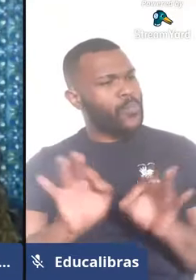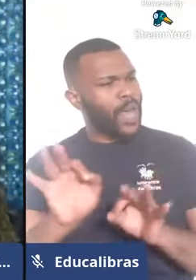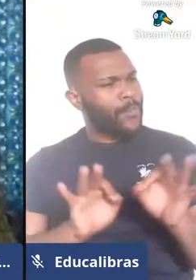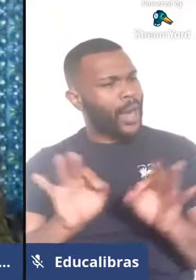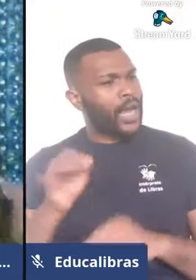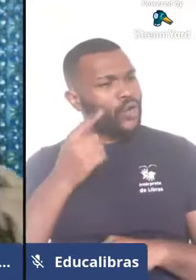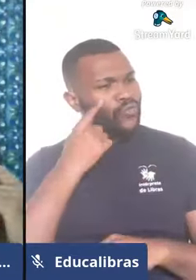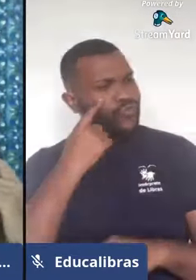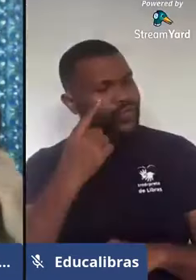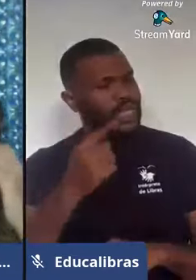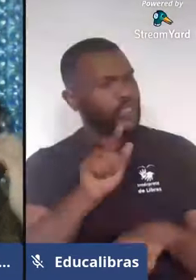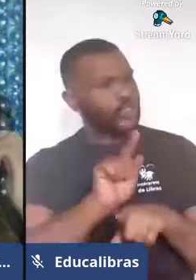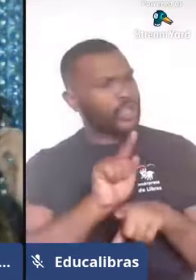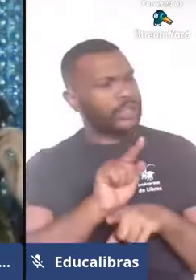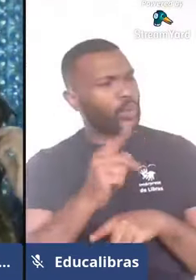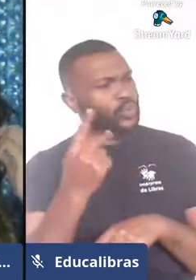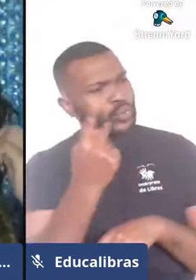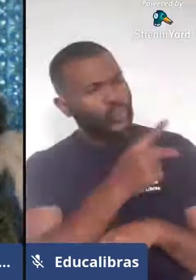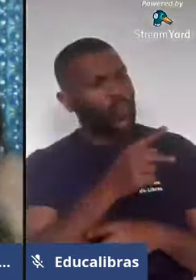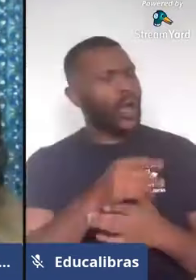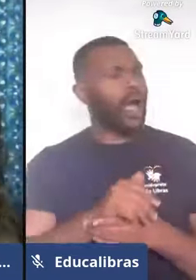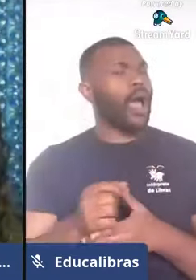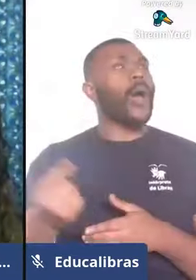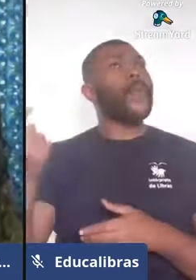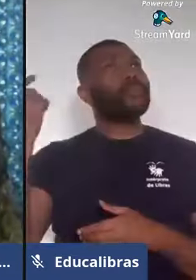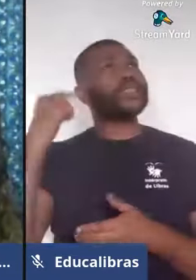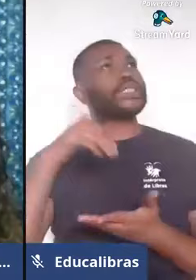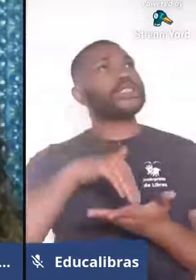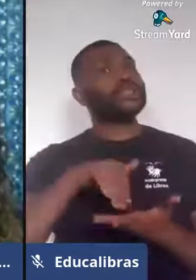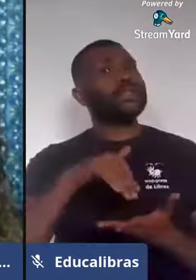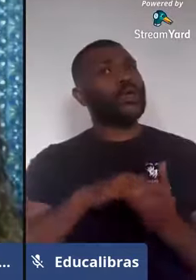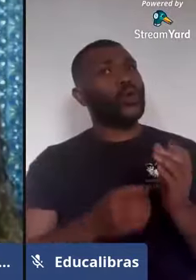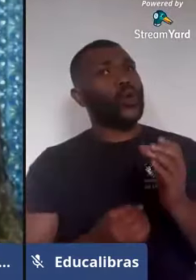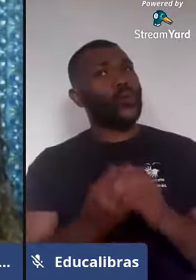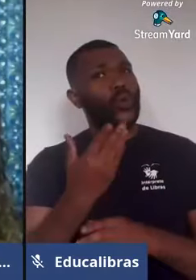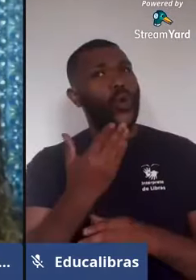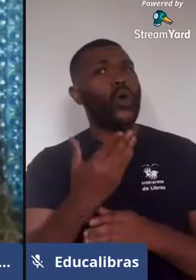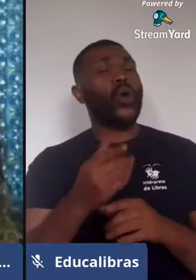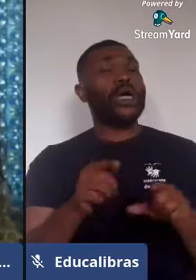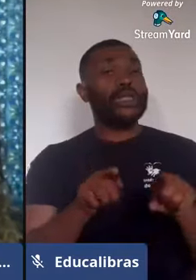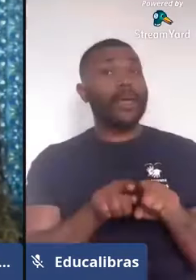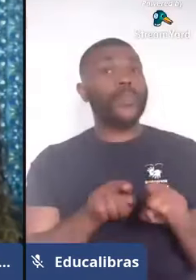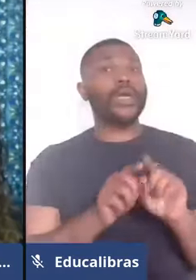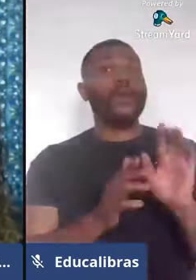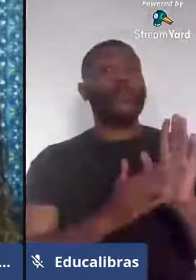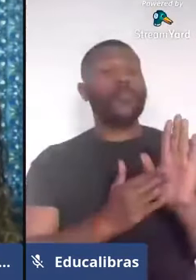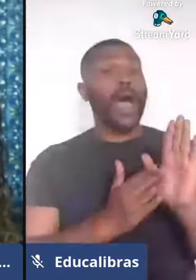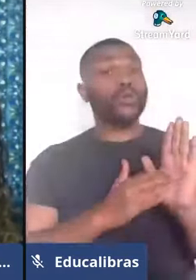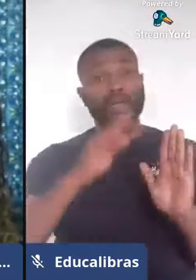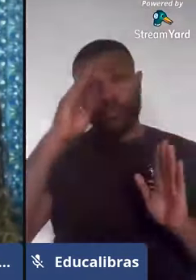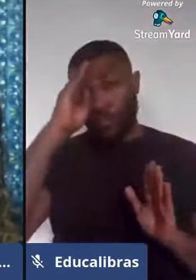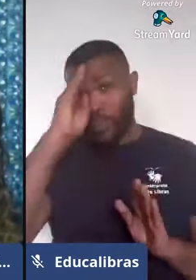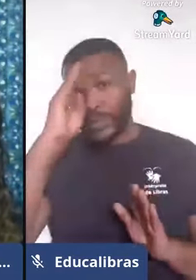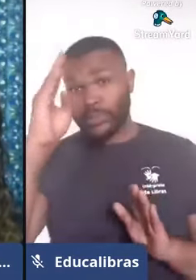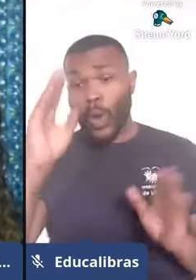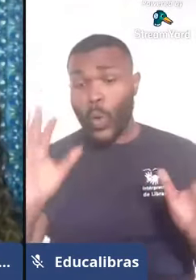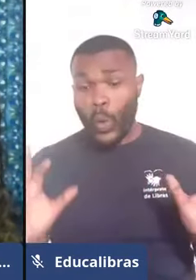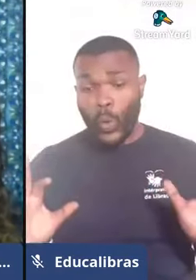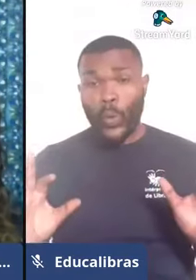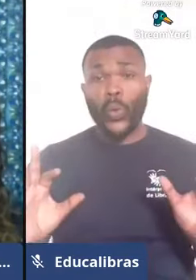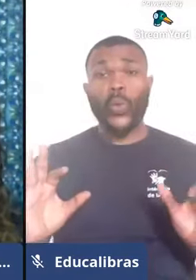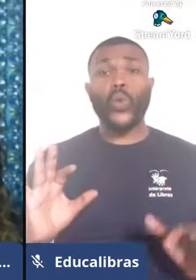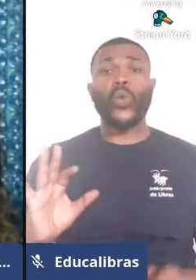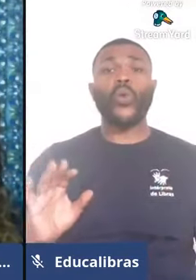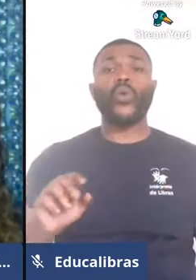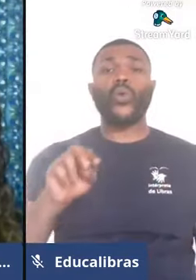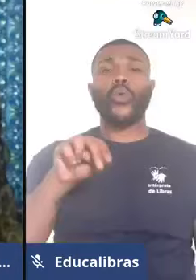gestão, a gente trouxe isso, né, na época que a secretaria foi criada, foi uma das pautas prioritárias, e uma delas foi unir, né, a criação dos núcleos, na época